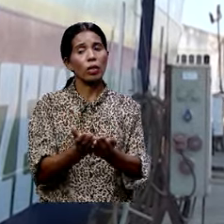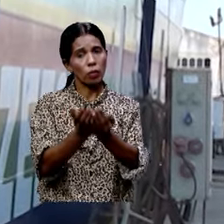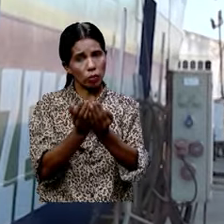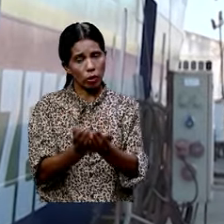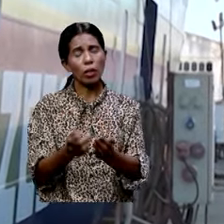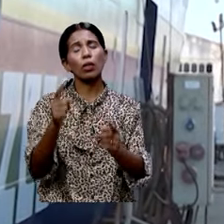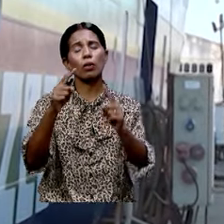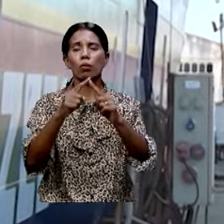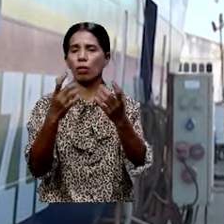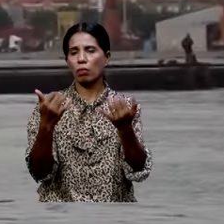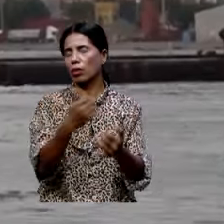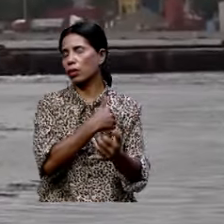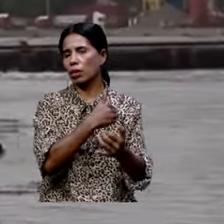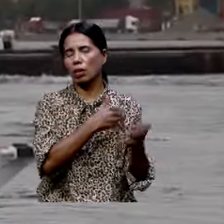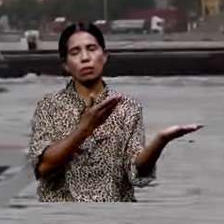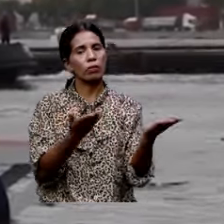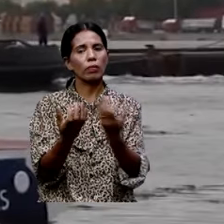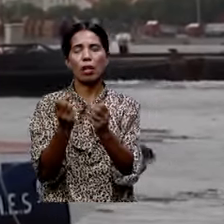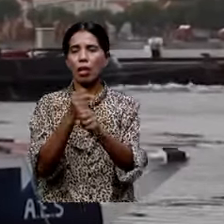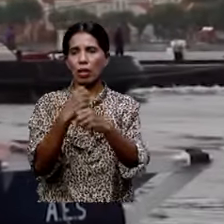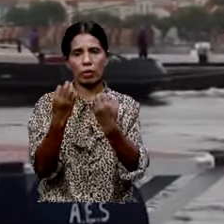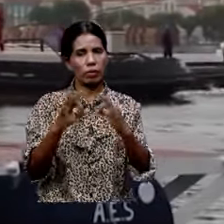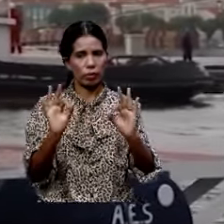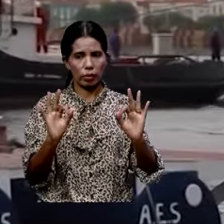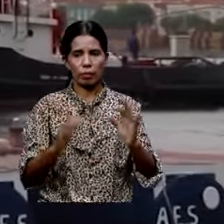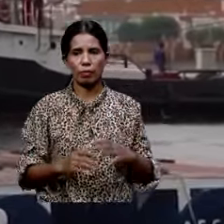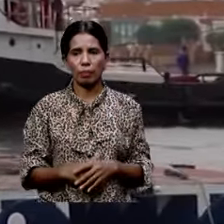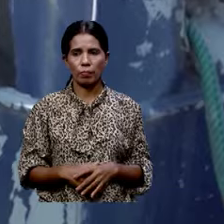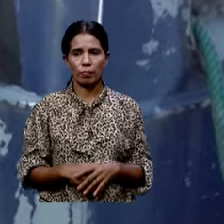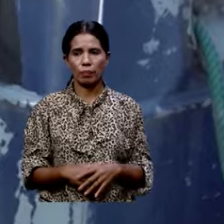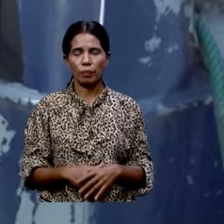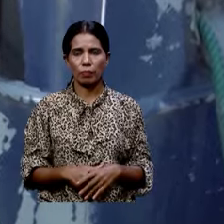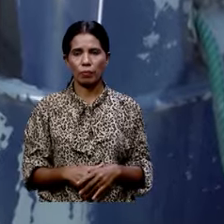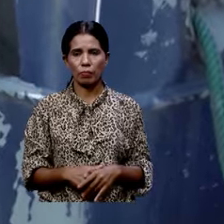to agora se dá finaliza. Agostinho da Costa, Damião Gonçalves, GMN.